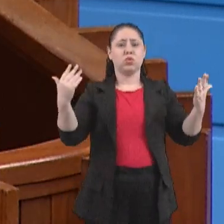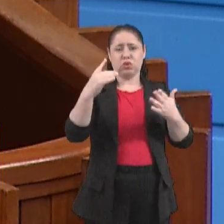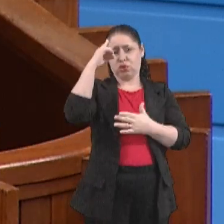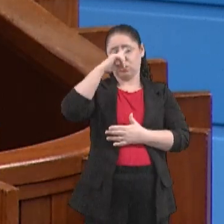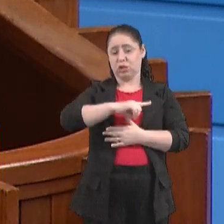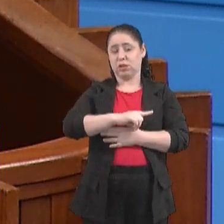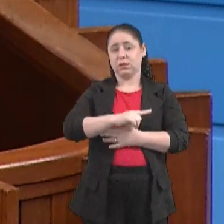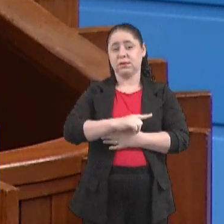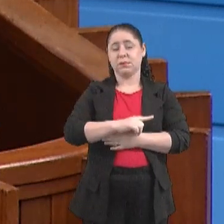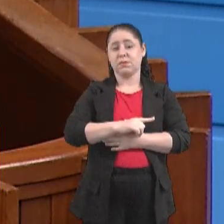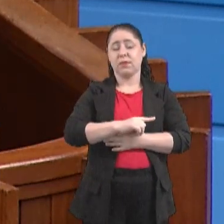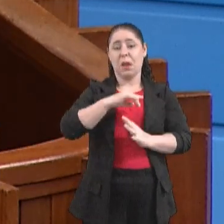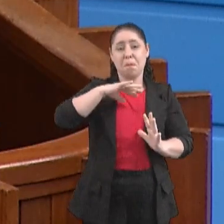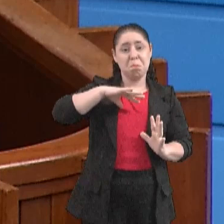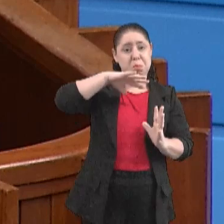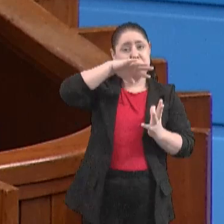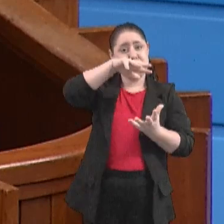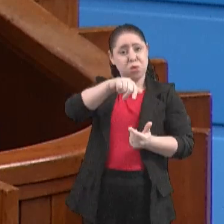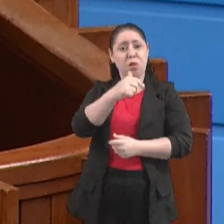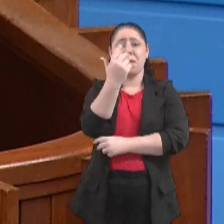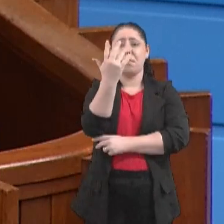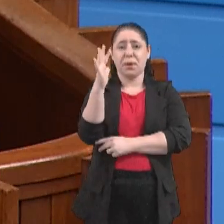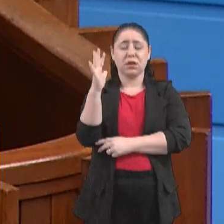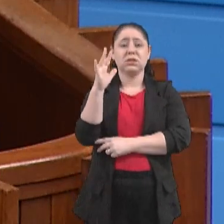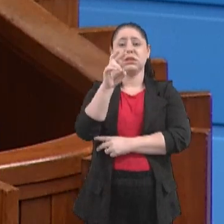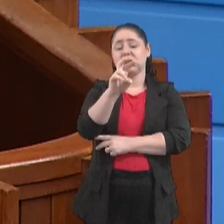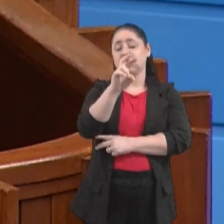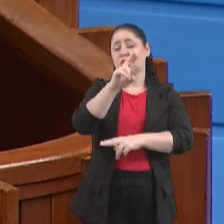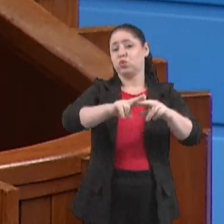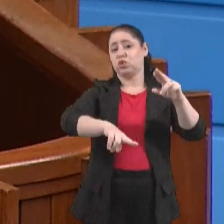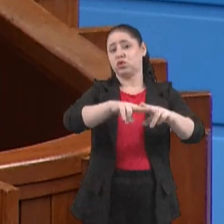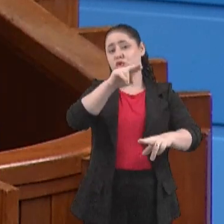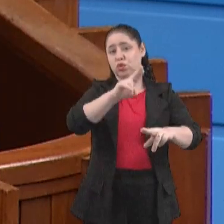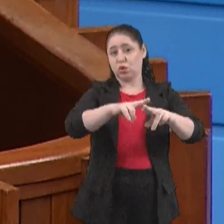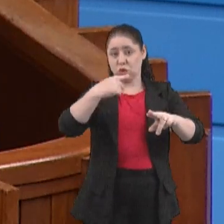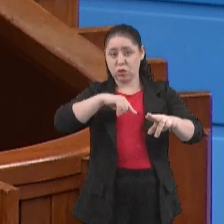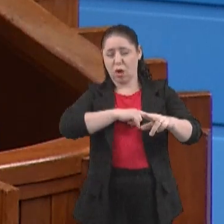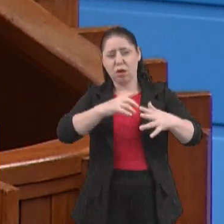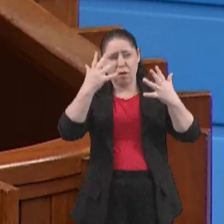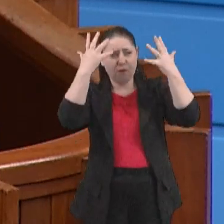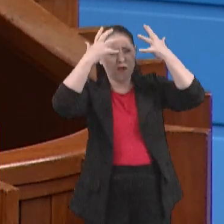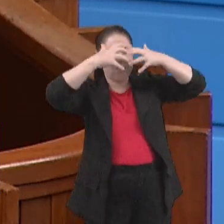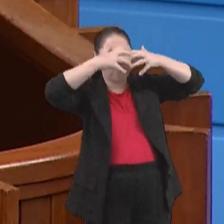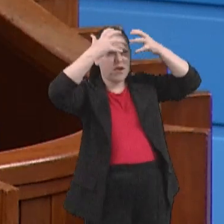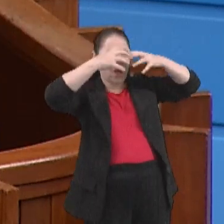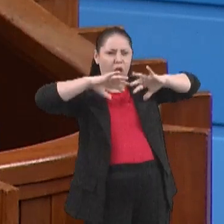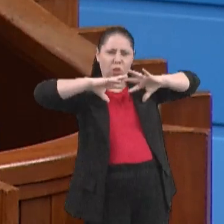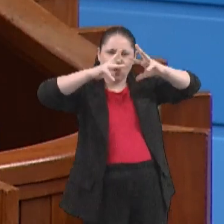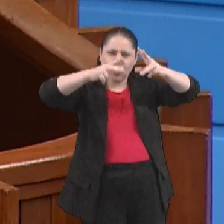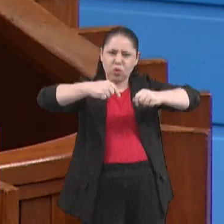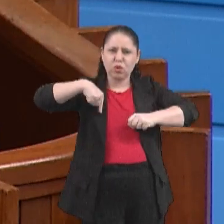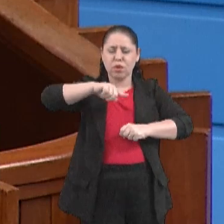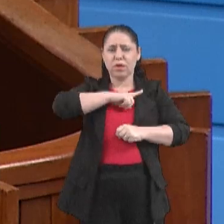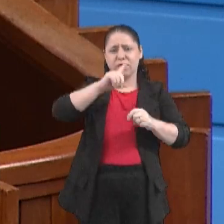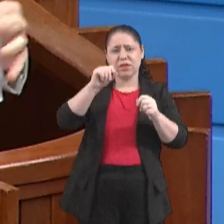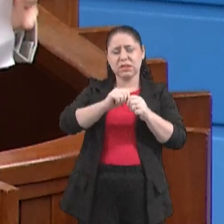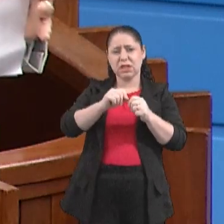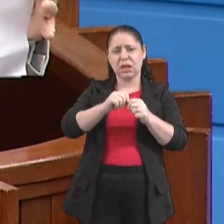Dia Internacional do Meio Ambiente, esse 5 de junho, que a gente reflita tudo que nós estamos